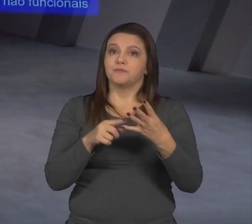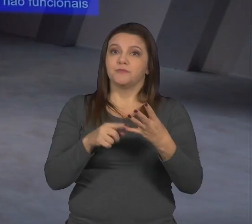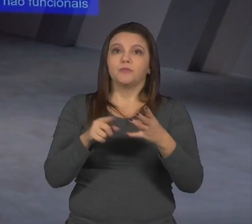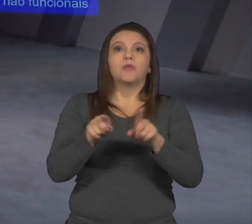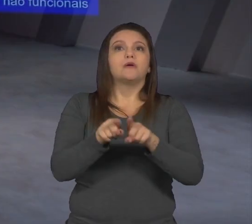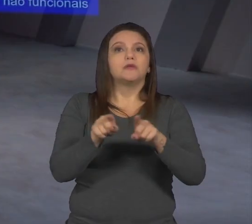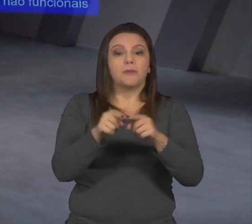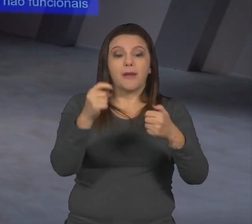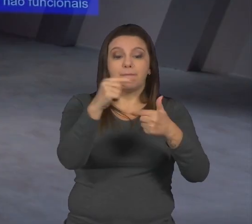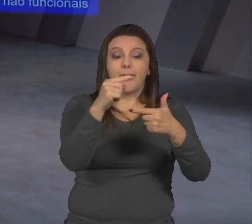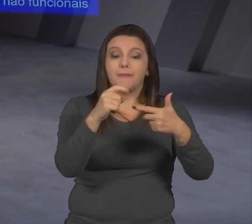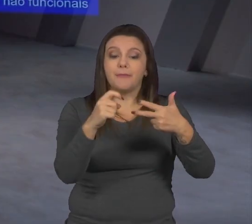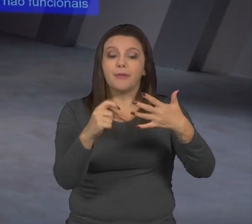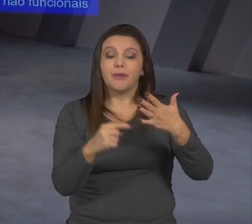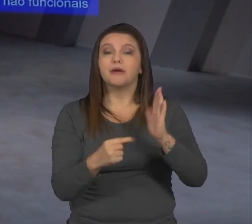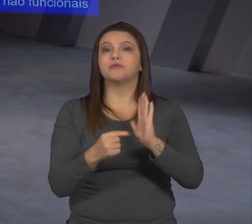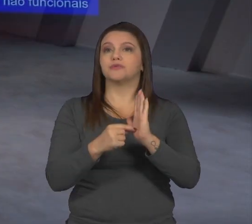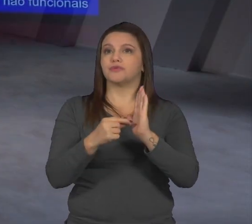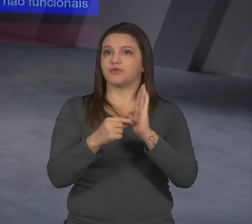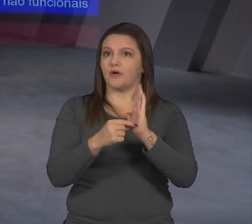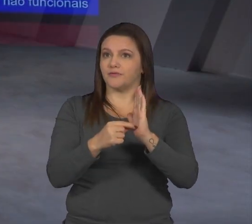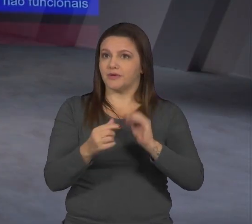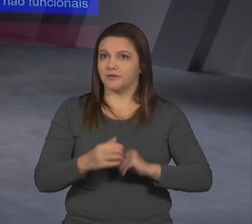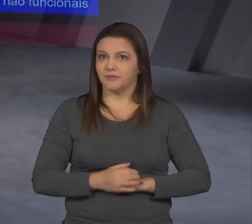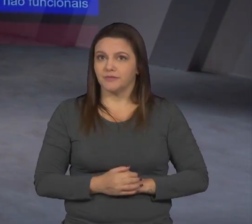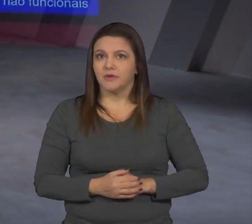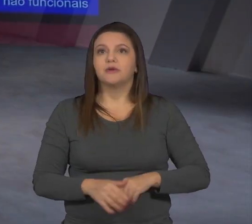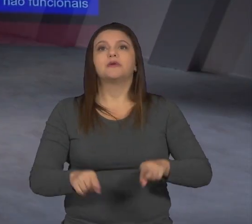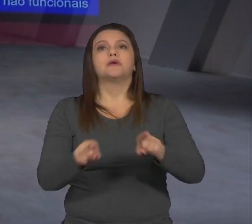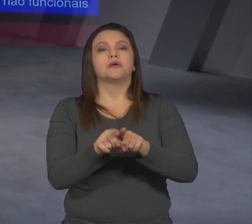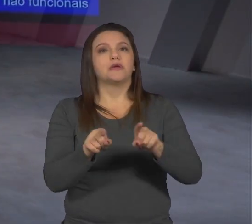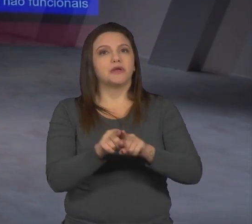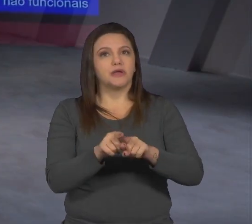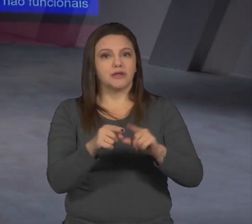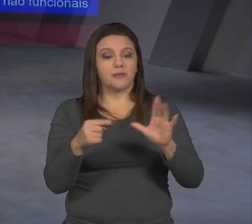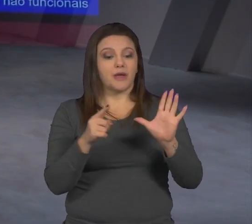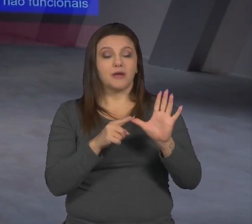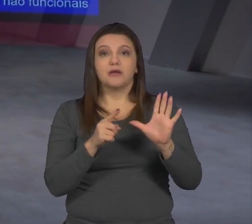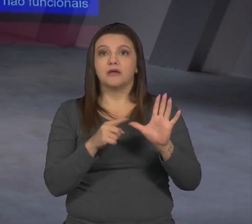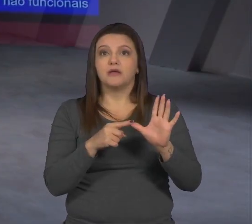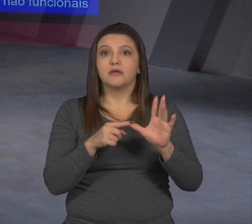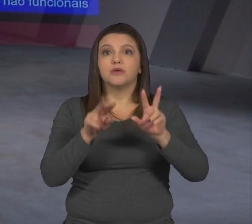seus requisitos não funcionais. Então, e também o domínio de aplicação